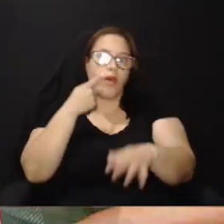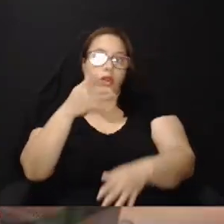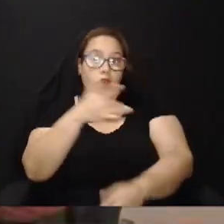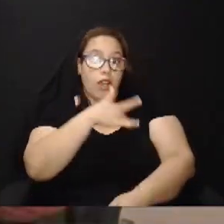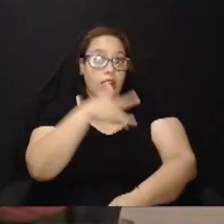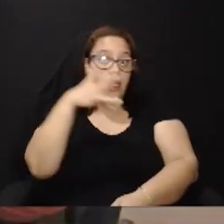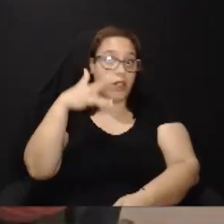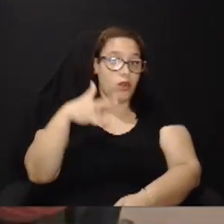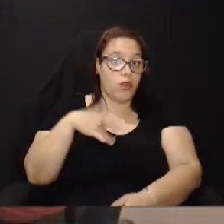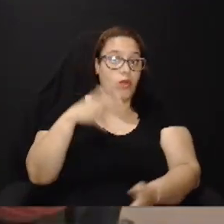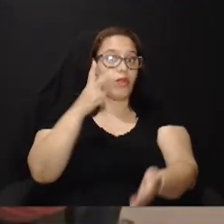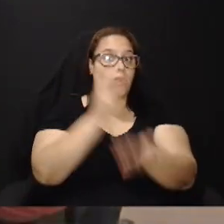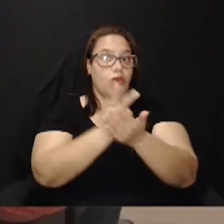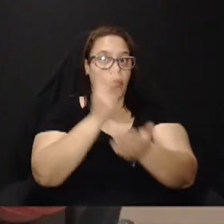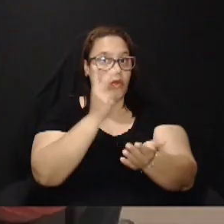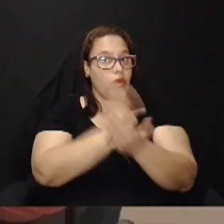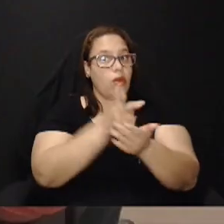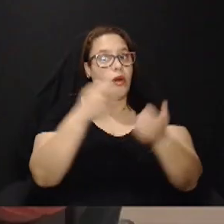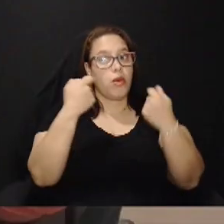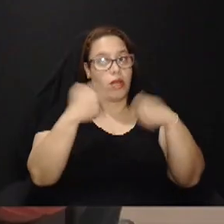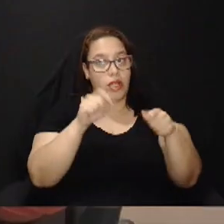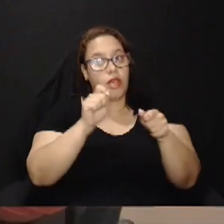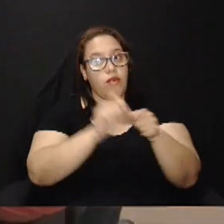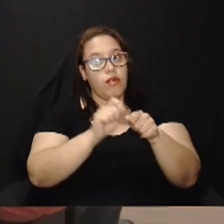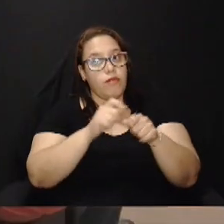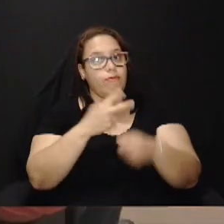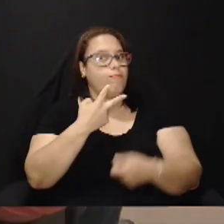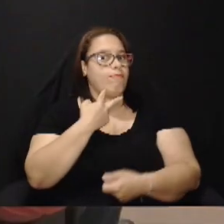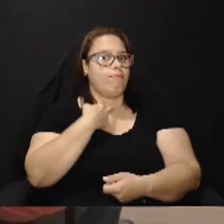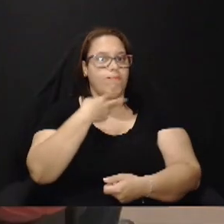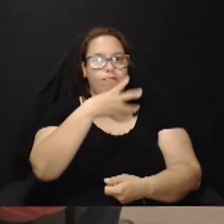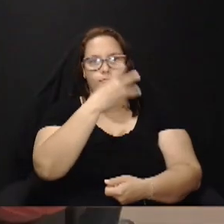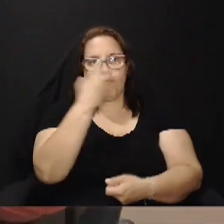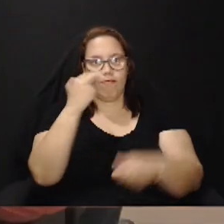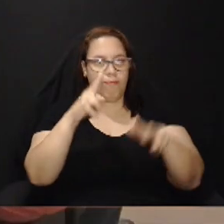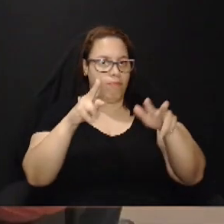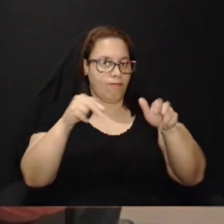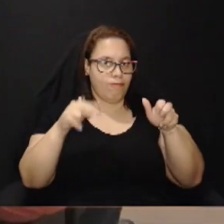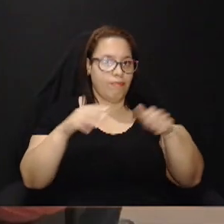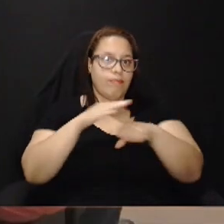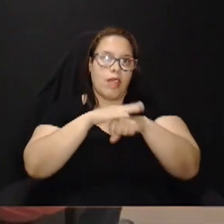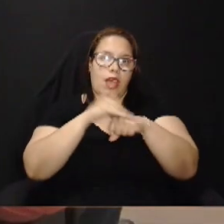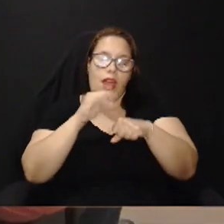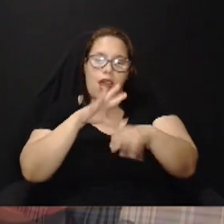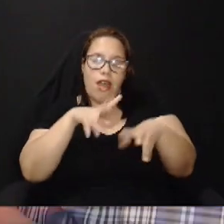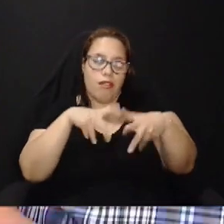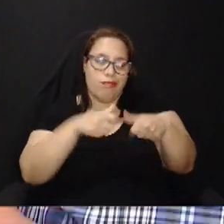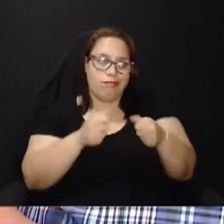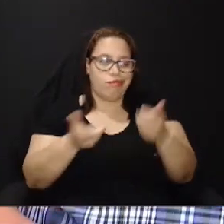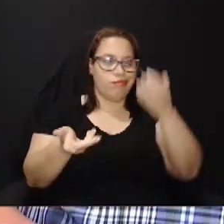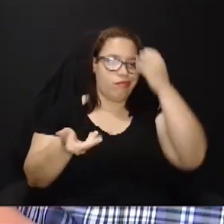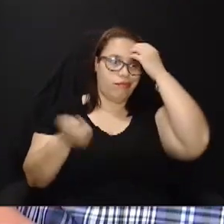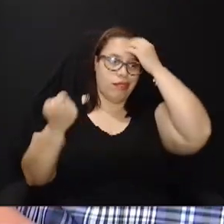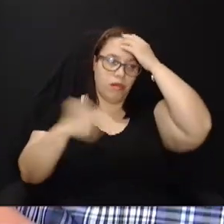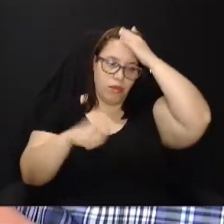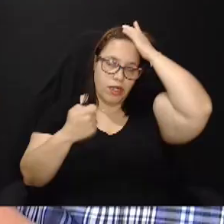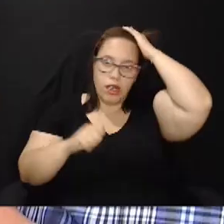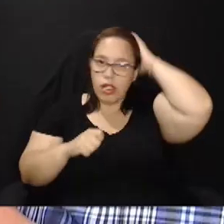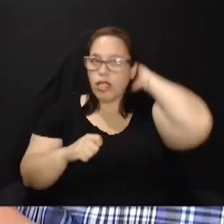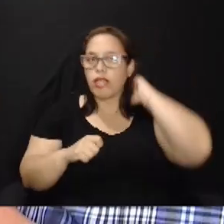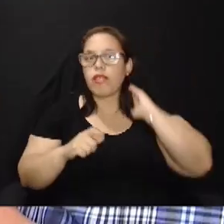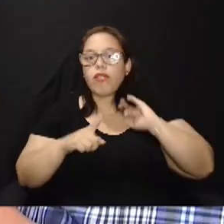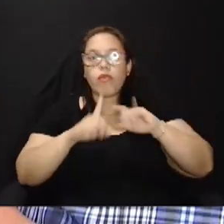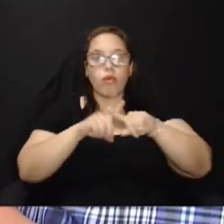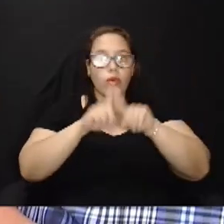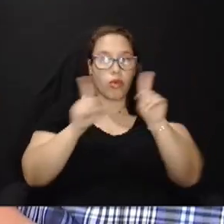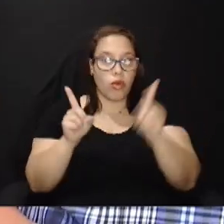tem muita coisa para ser feita. Nós não conseguimos nunca agradar todo mundo, então tem muita coisa para se fazer. Mas só para vocês terem uma